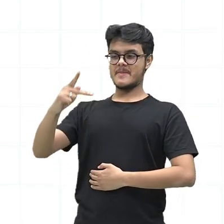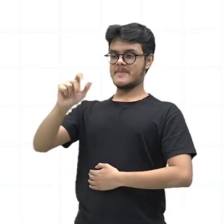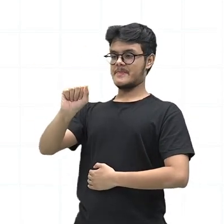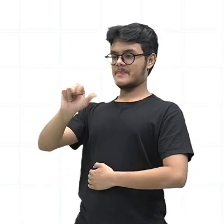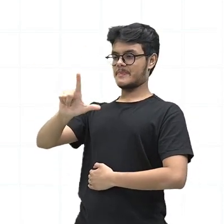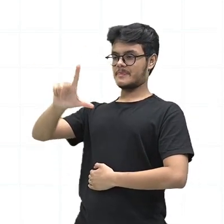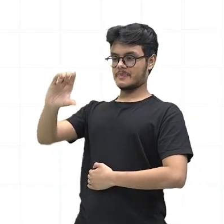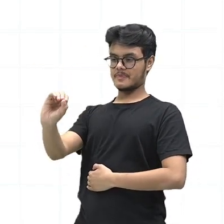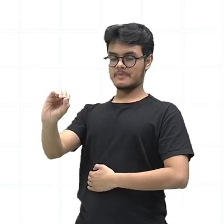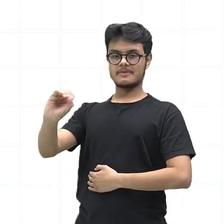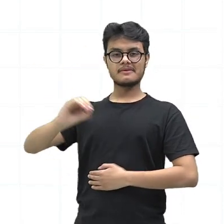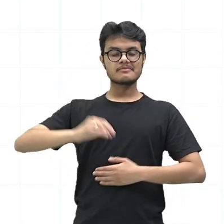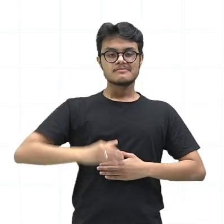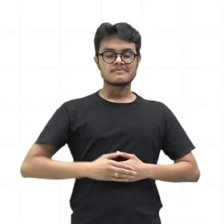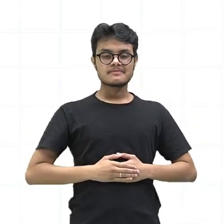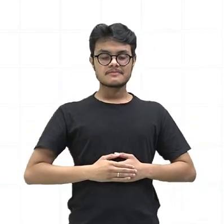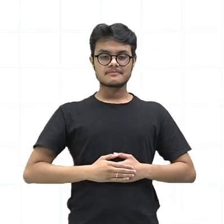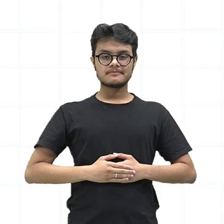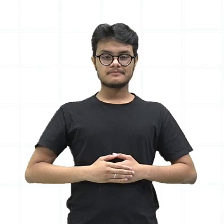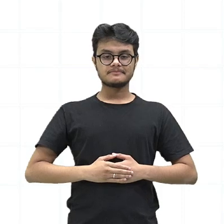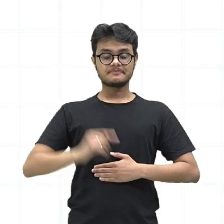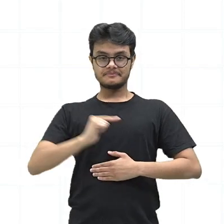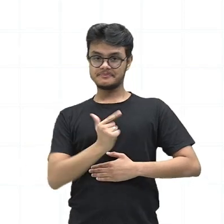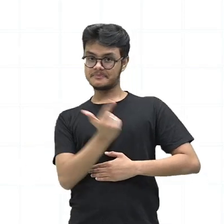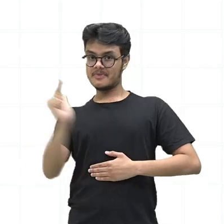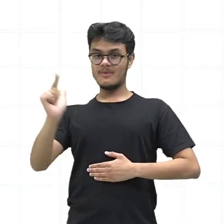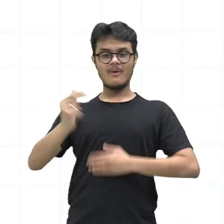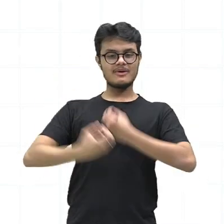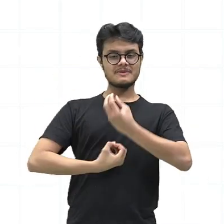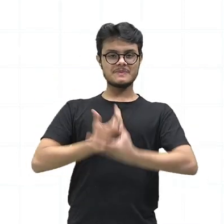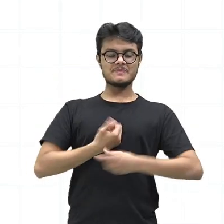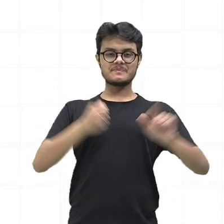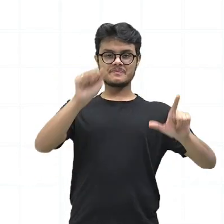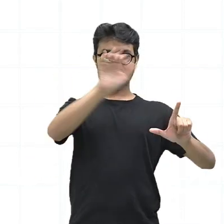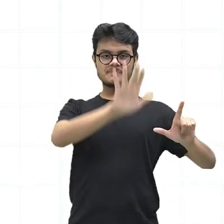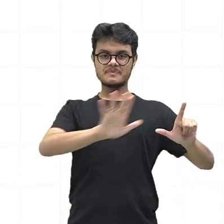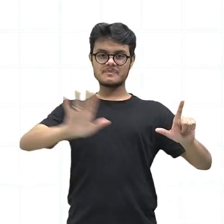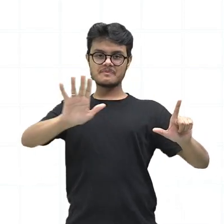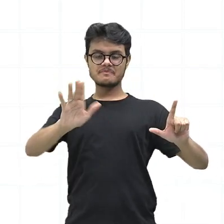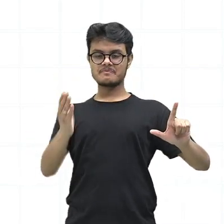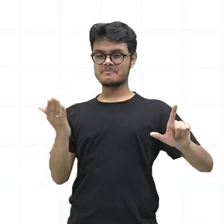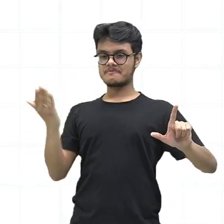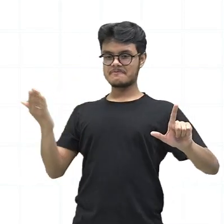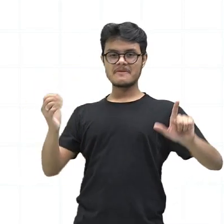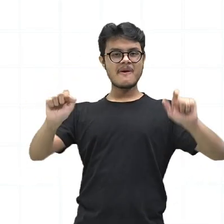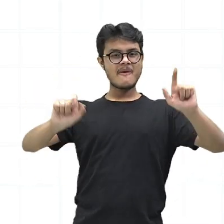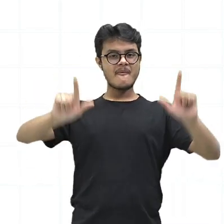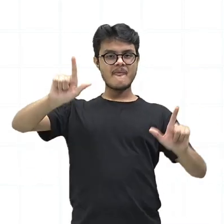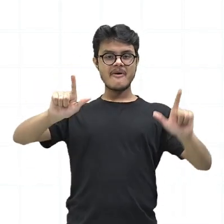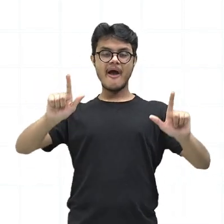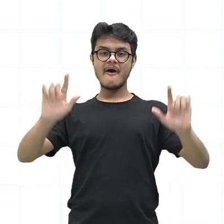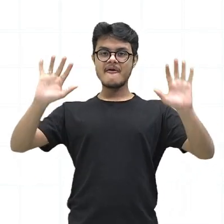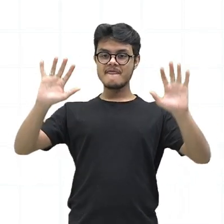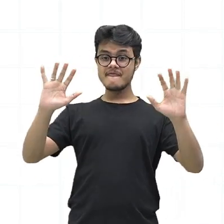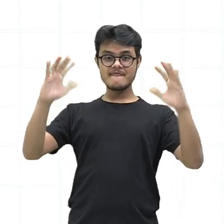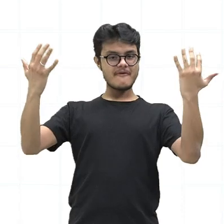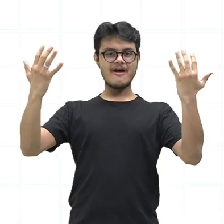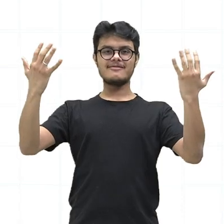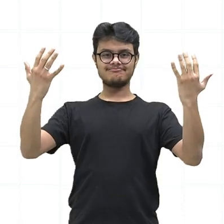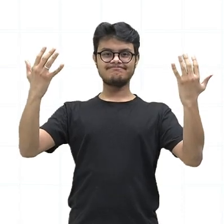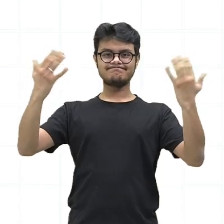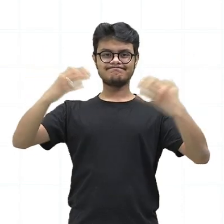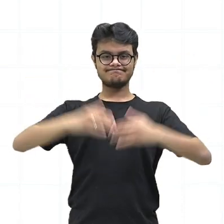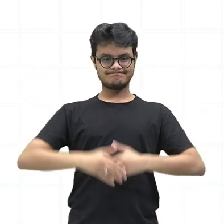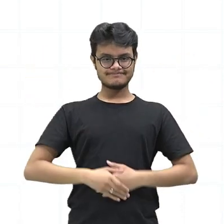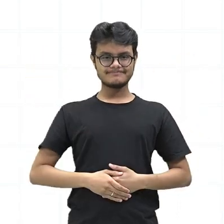tem aí um outro tipo de representação, que essa obra aí é uma festa. A Festa das Obras de Caná,